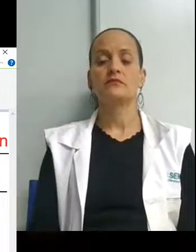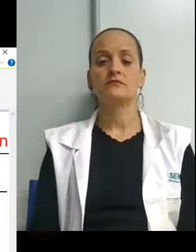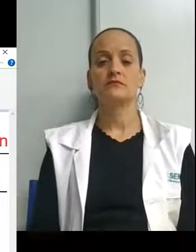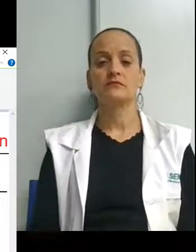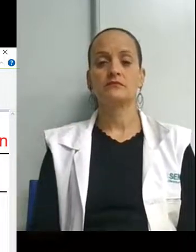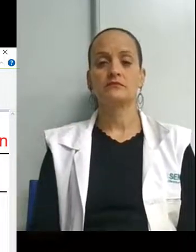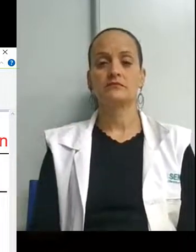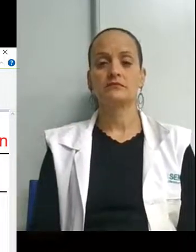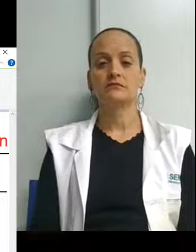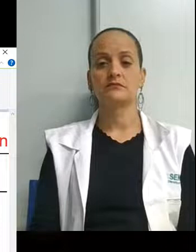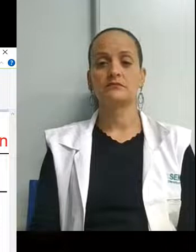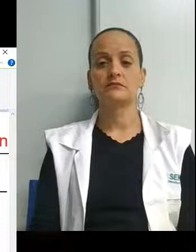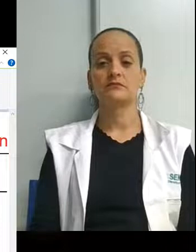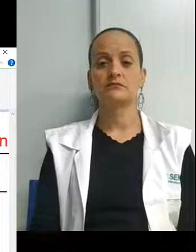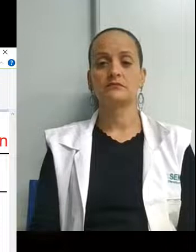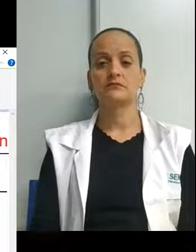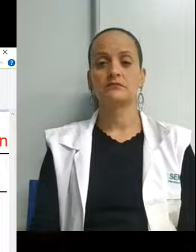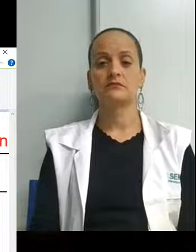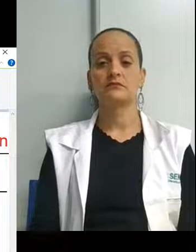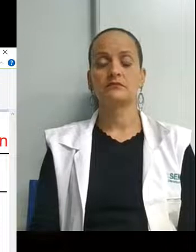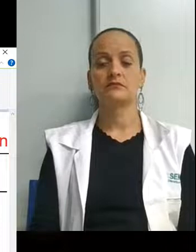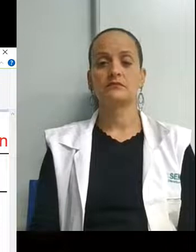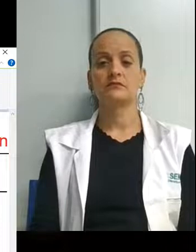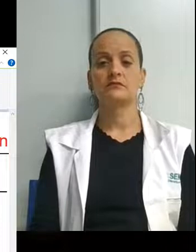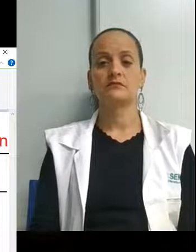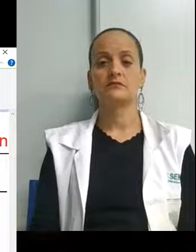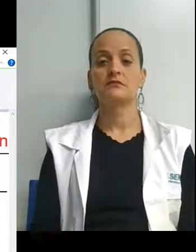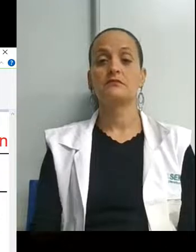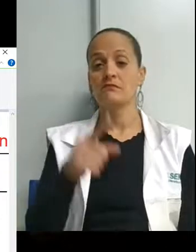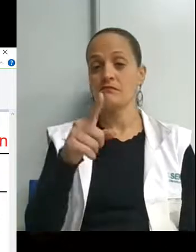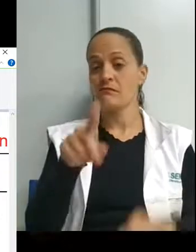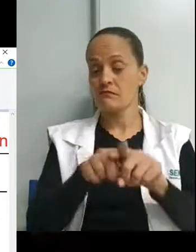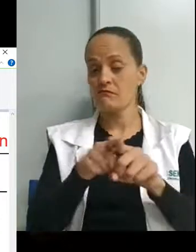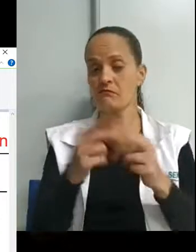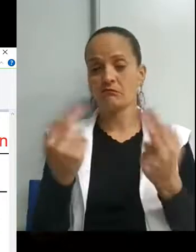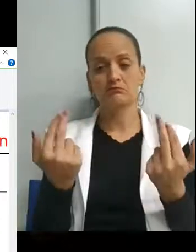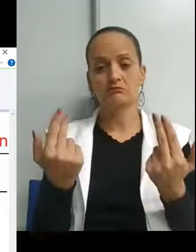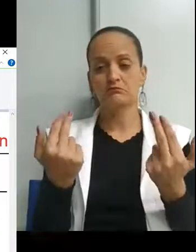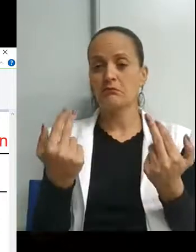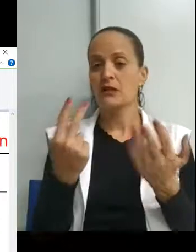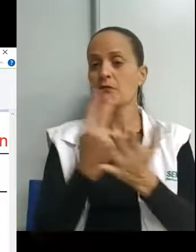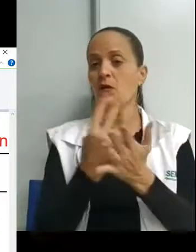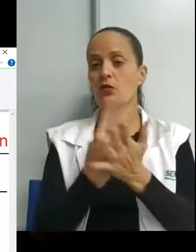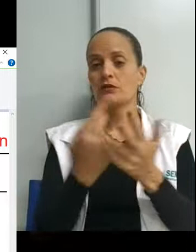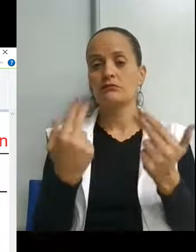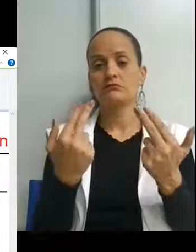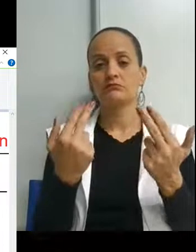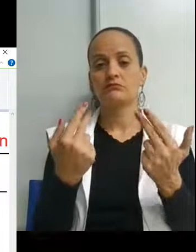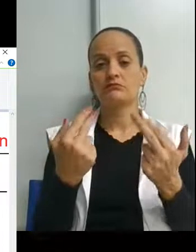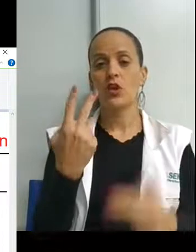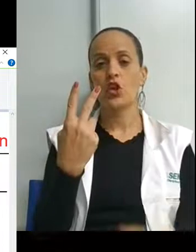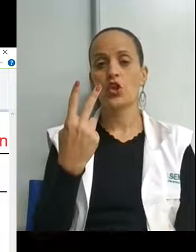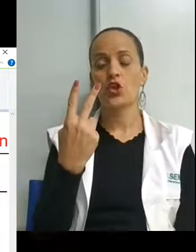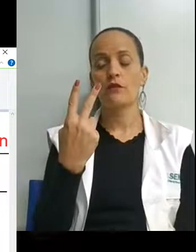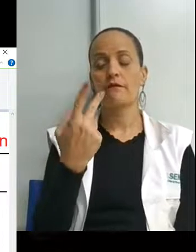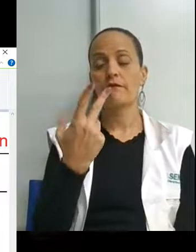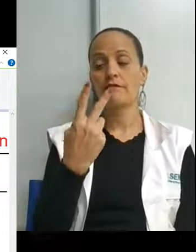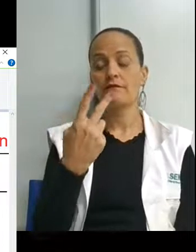que dizer que é o valor de 20.000 VA. Por quê? Porque a gente tem um